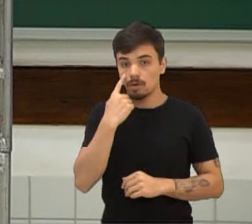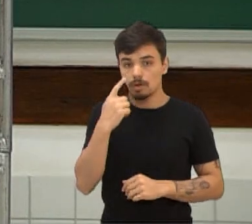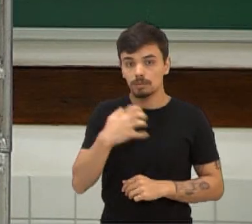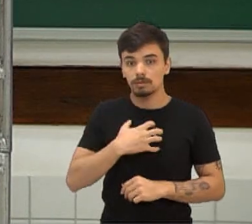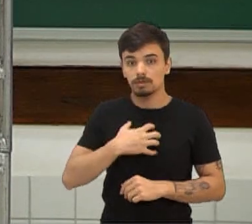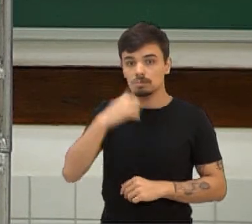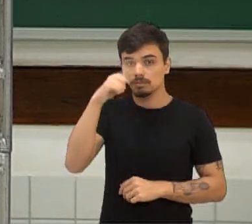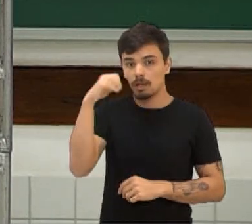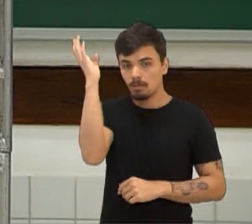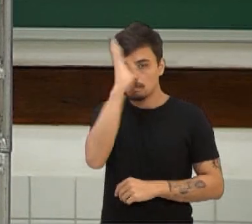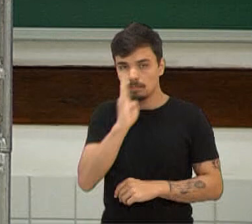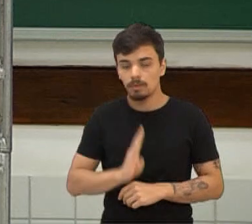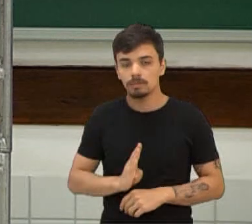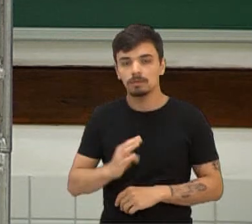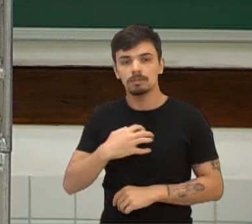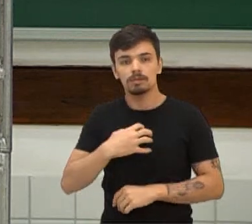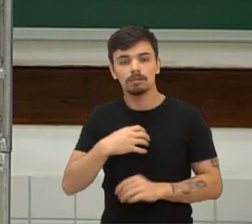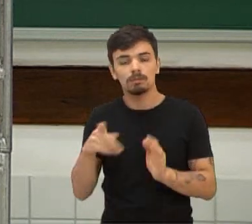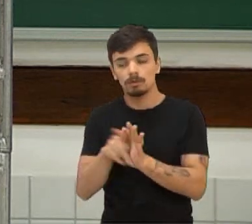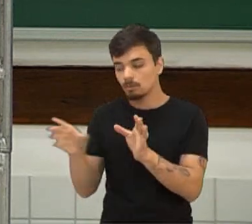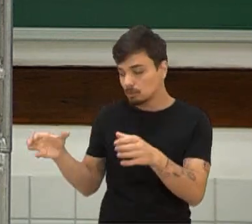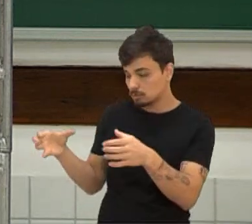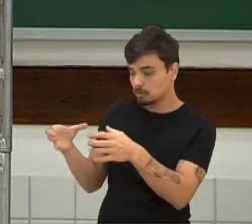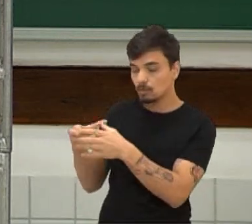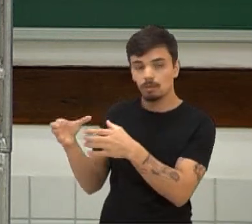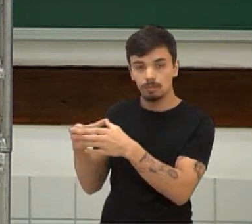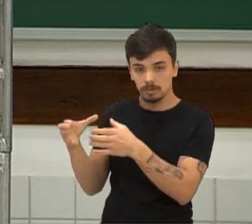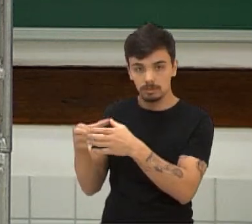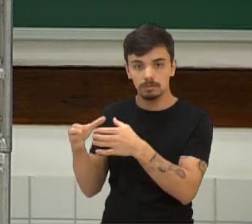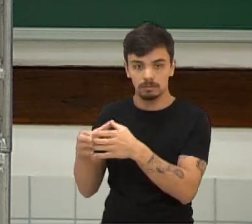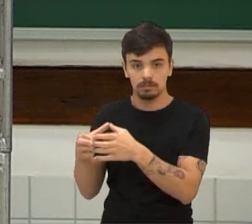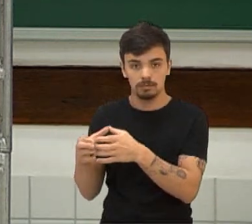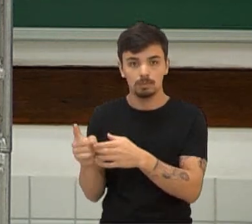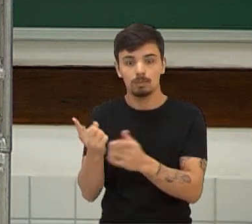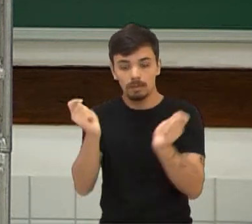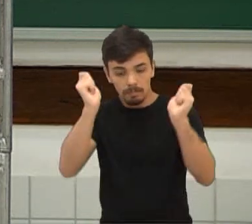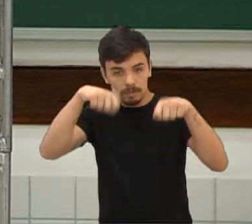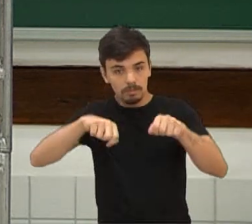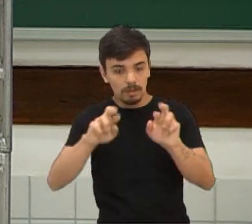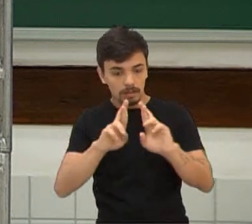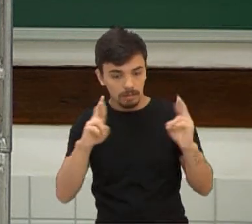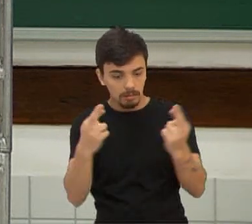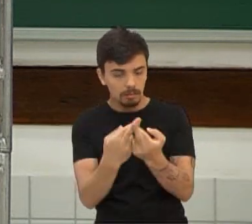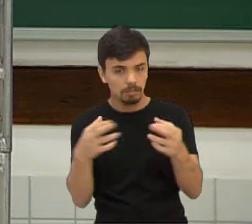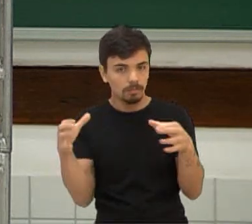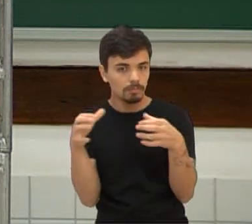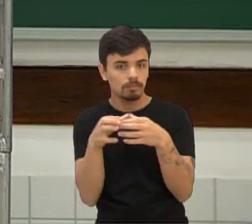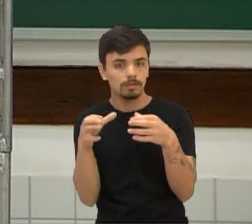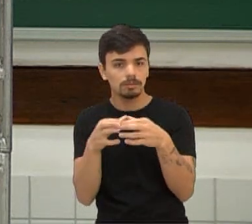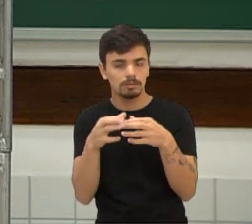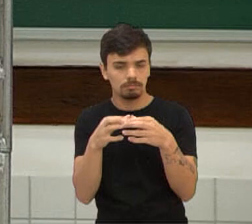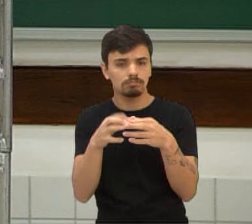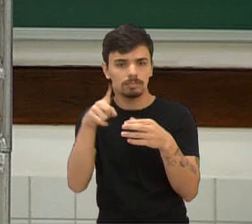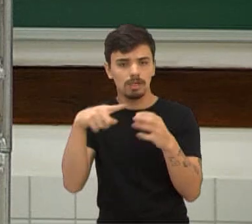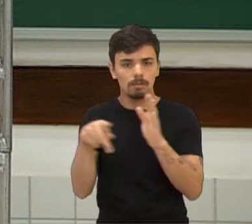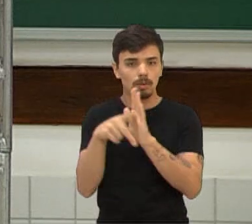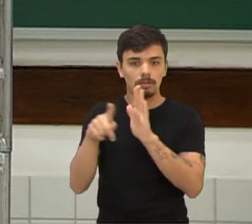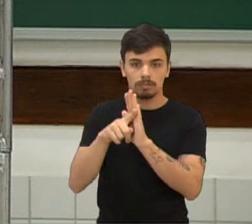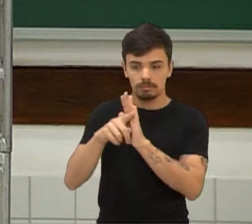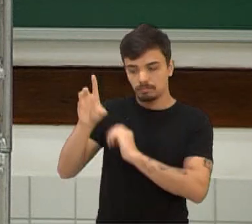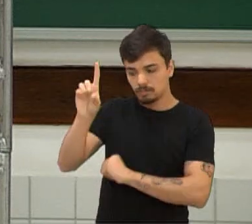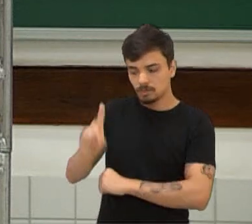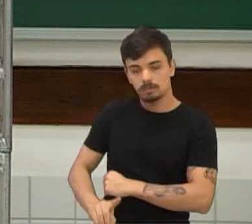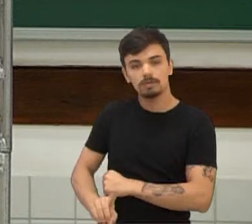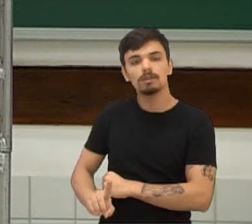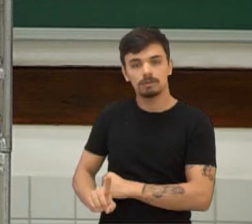um sentimento de comunidade. Uma das possibilidades da reunião dessa comunidade diz respeito aos direitos.